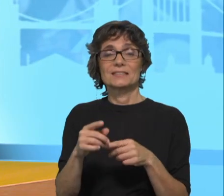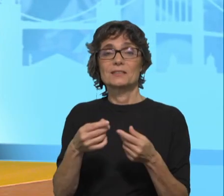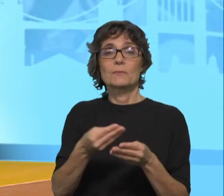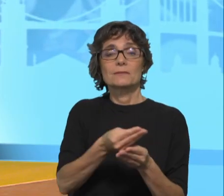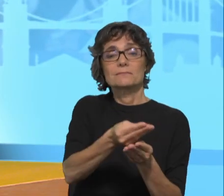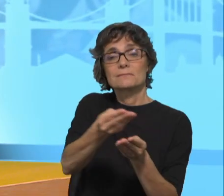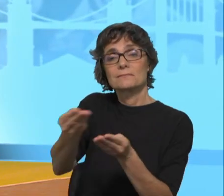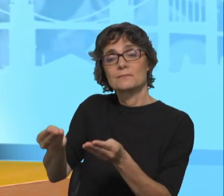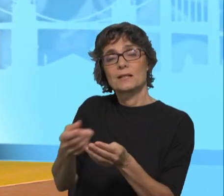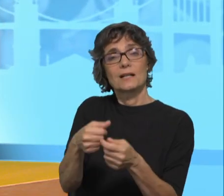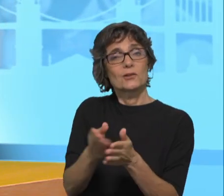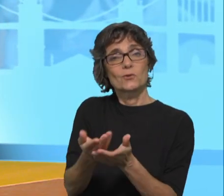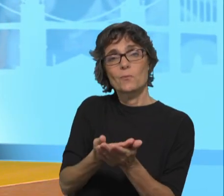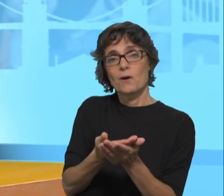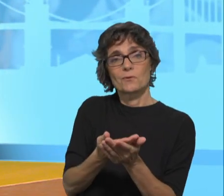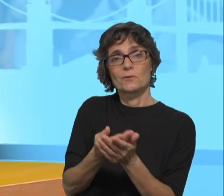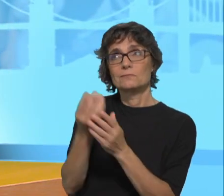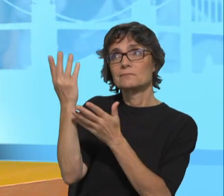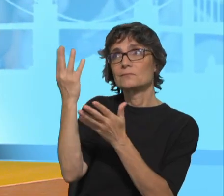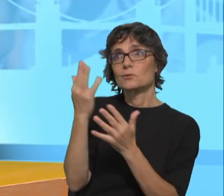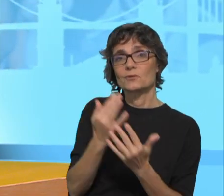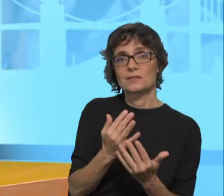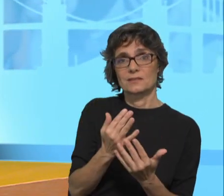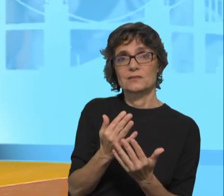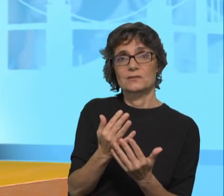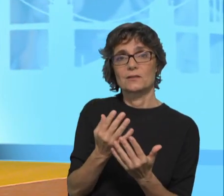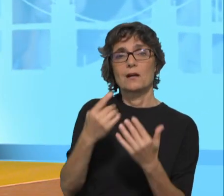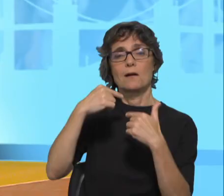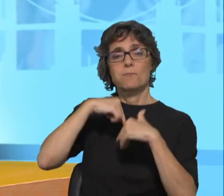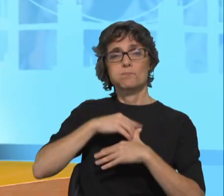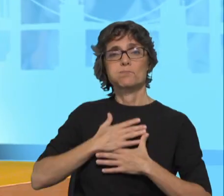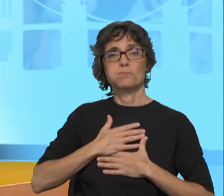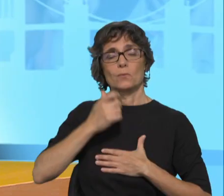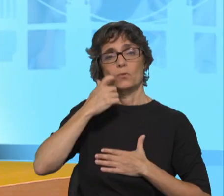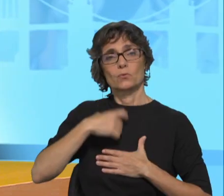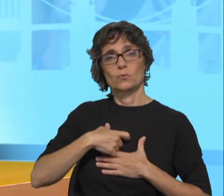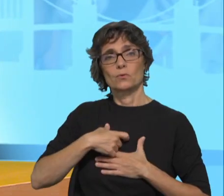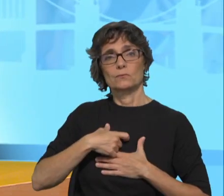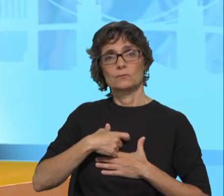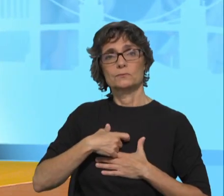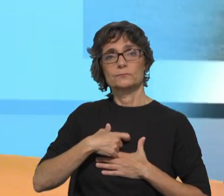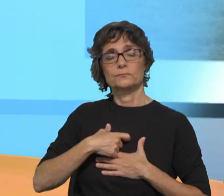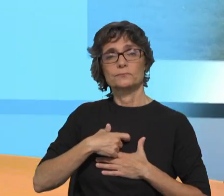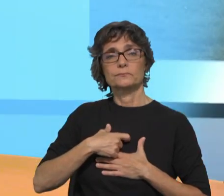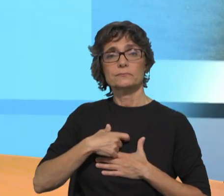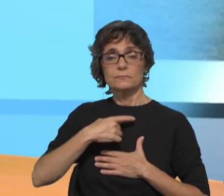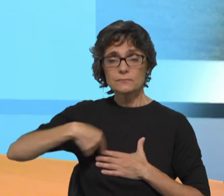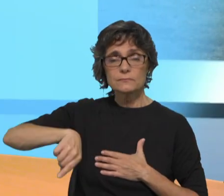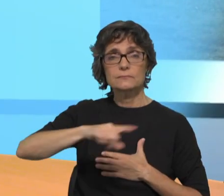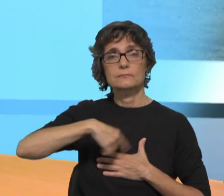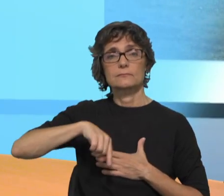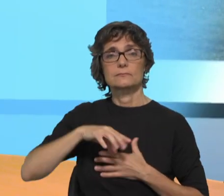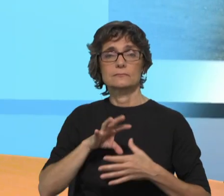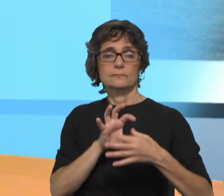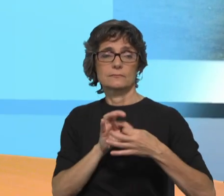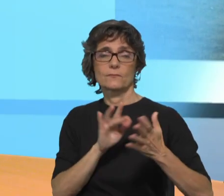transformam neste pão descido do céu e neste corpo, né, deste corpo que somos nós em Cristo